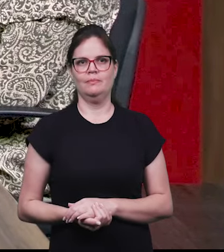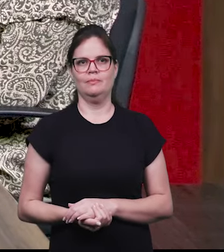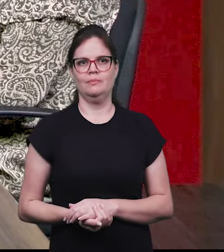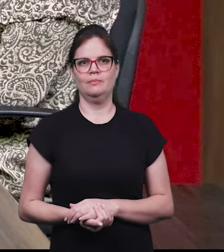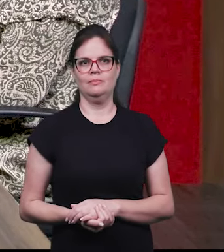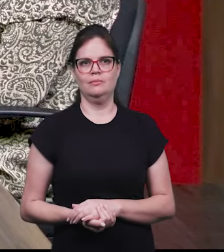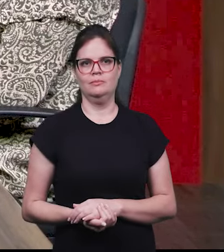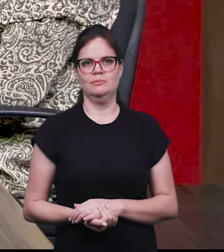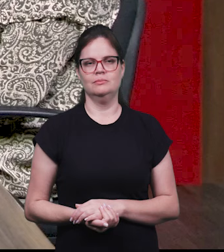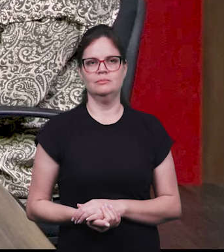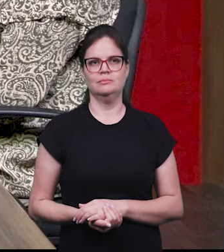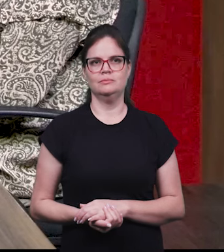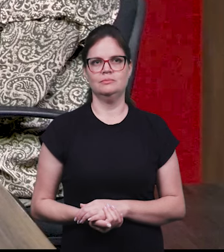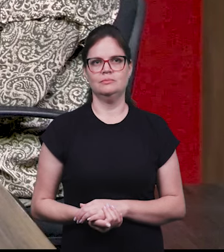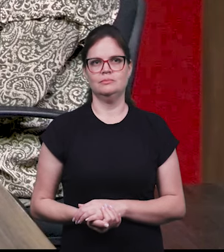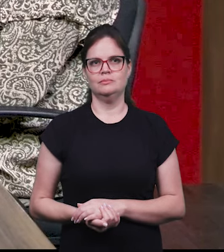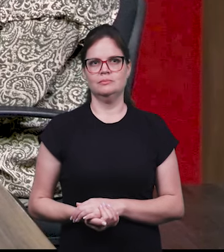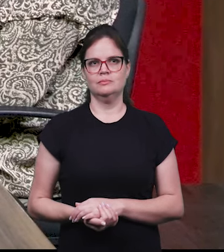cilindro